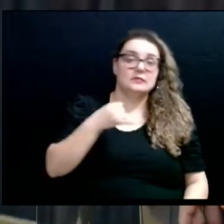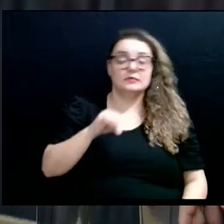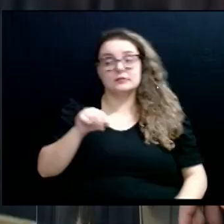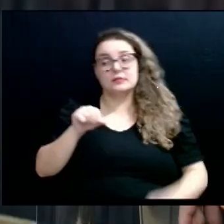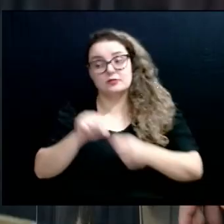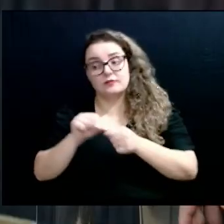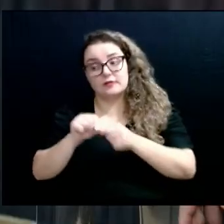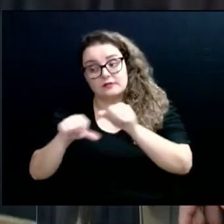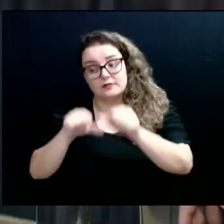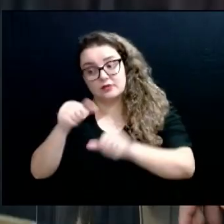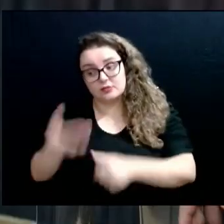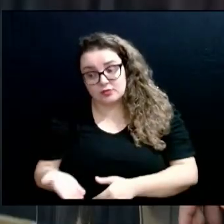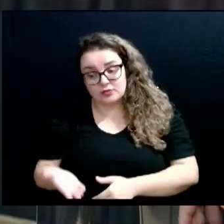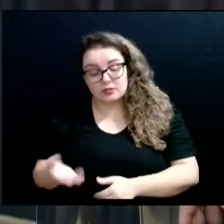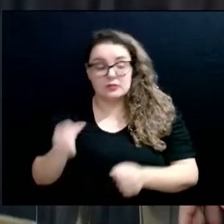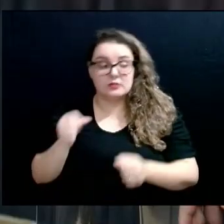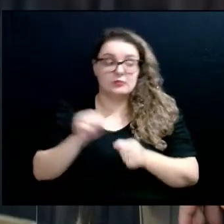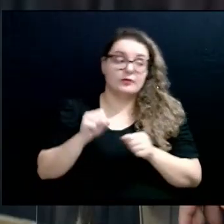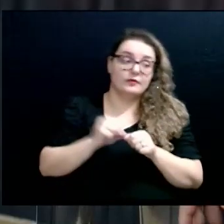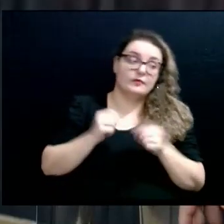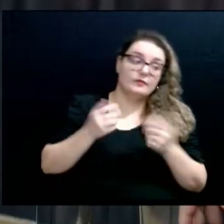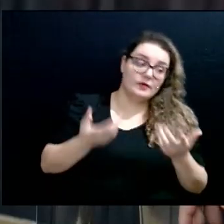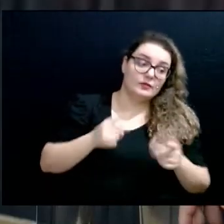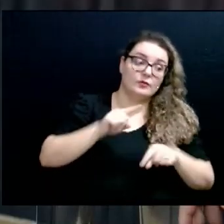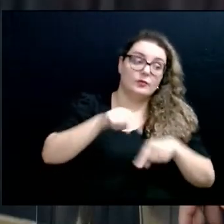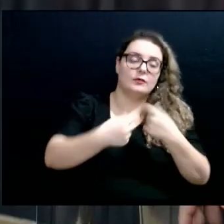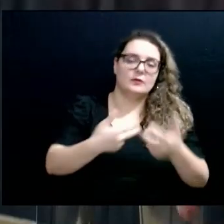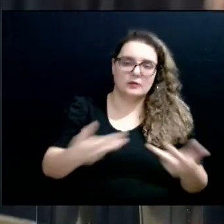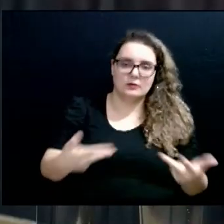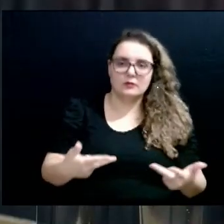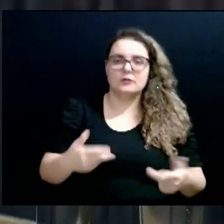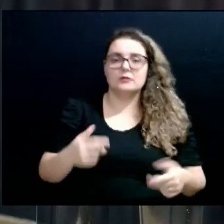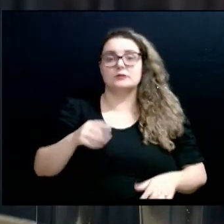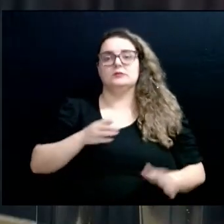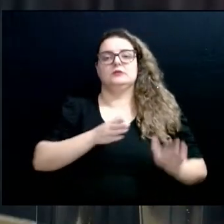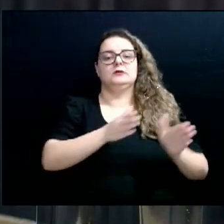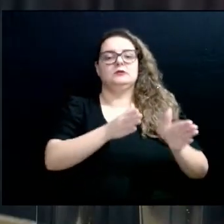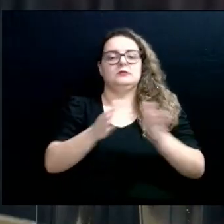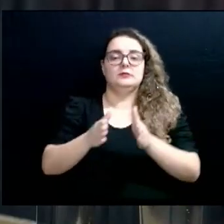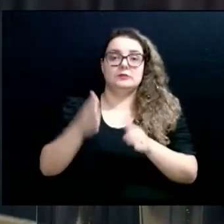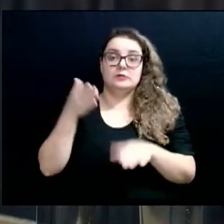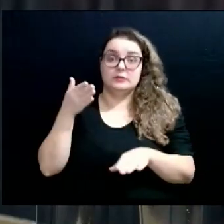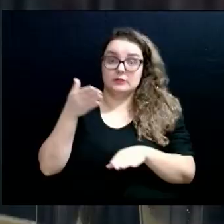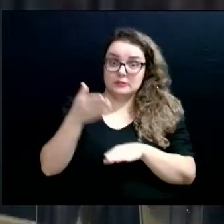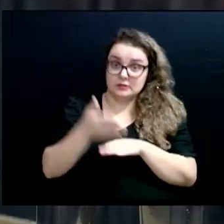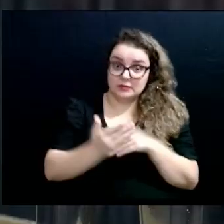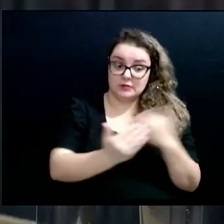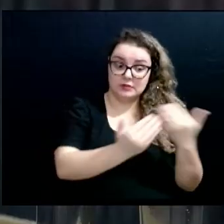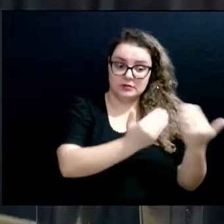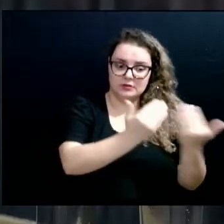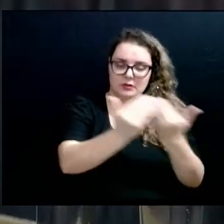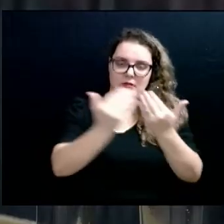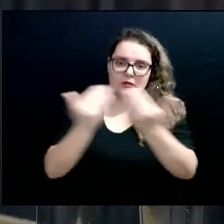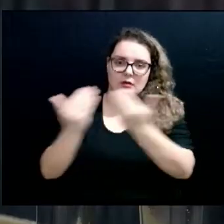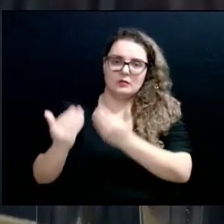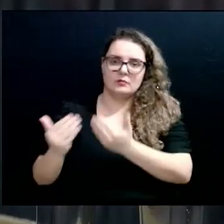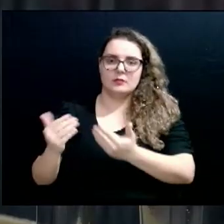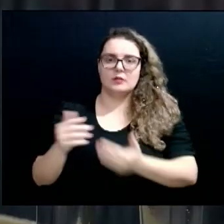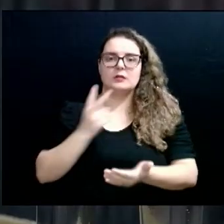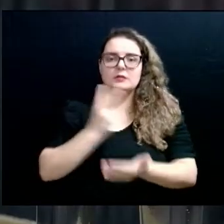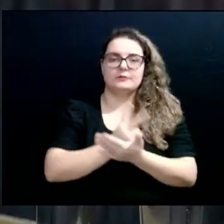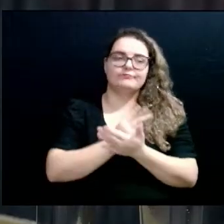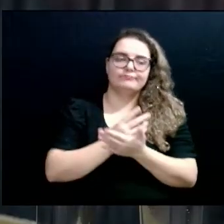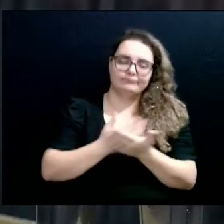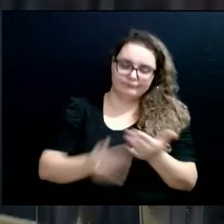feito diferente, né? E nesses cenários, quando a gente entra nessa comparação, a gente sempre sai perdendo.